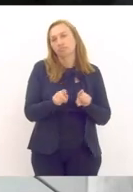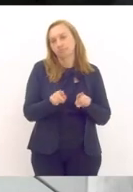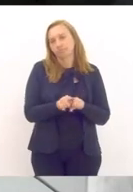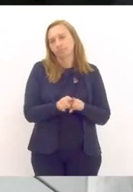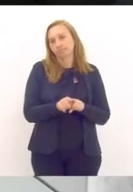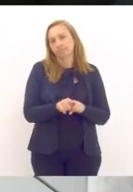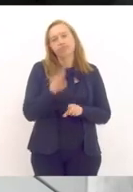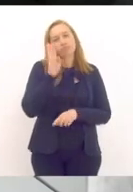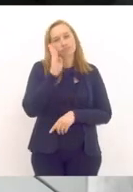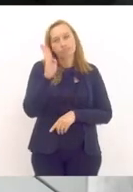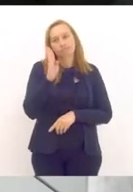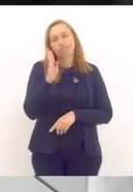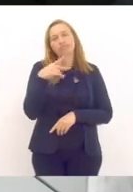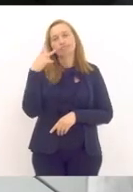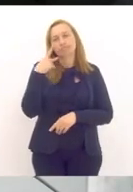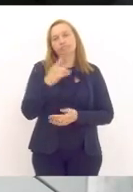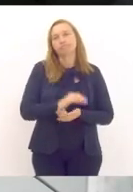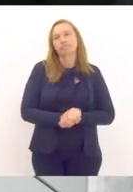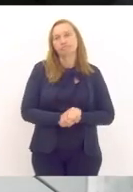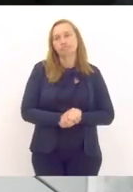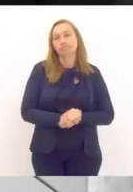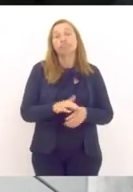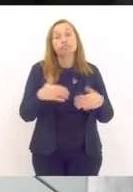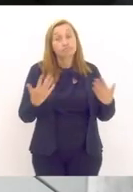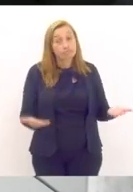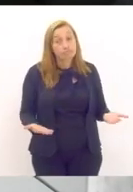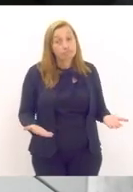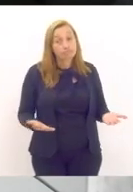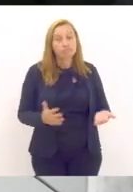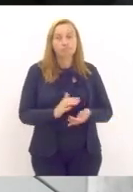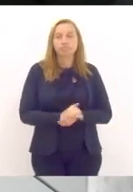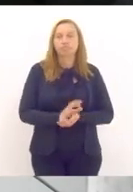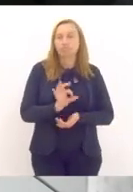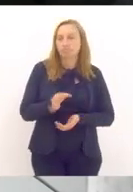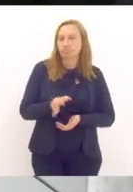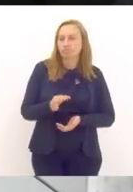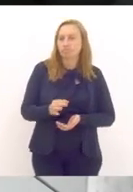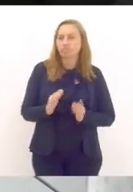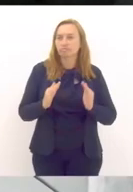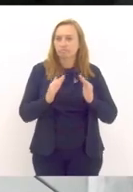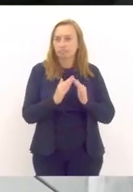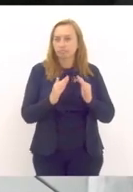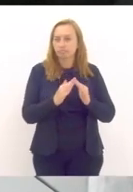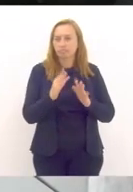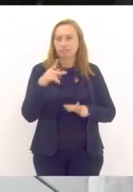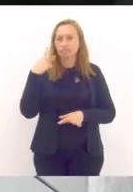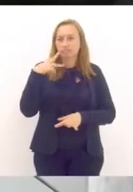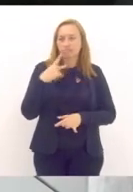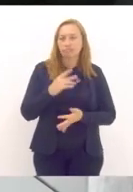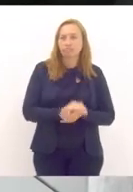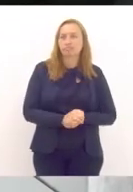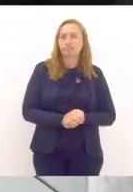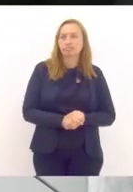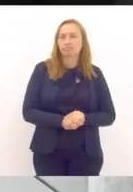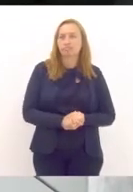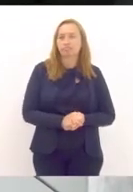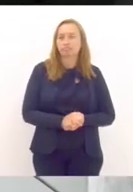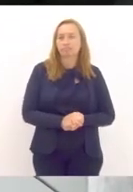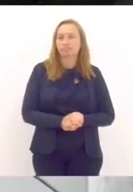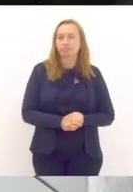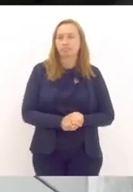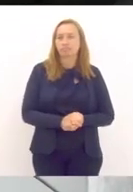é prioridade política. Exatamente. Então, obviamente, que a nossa casa é uma casa política. E aqui a gente tem toda